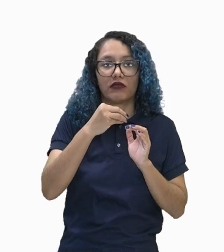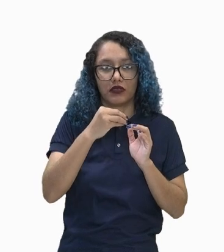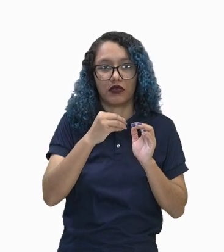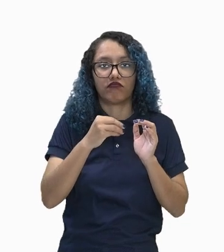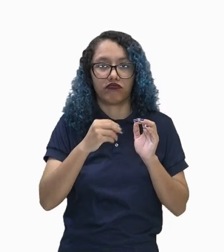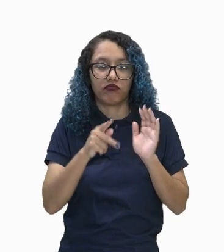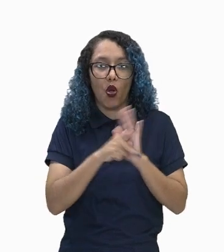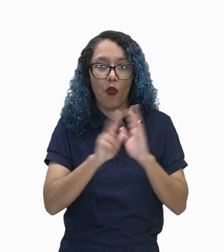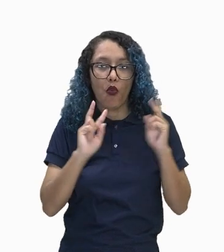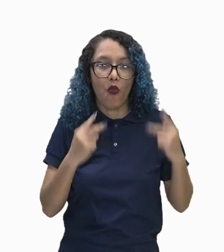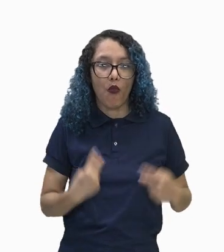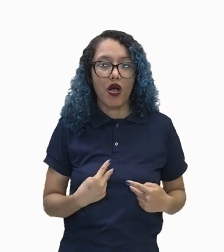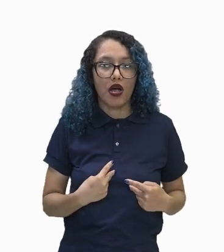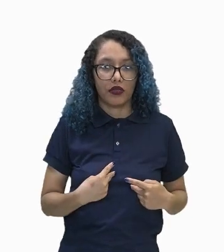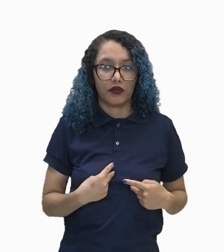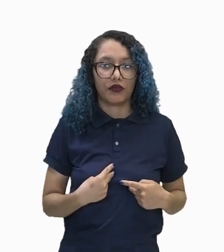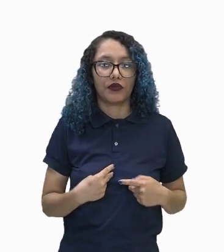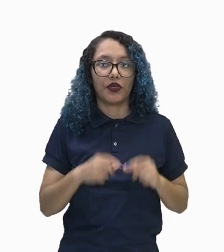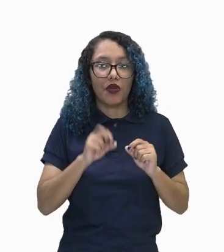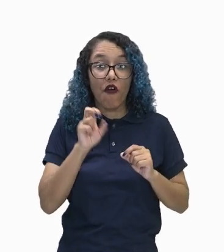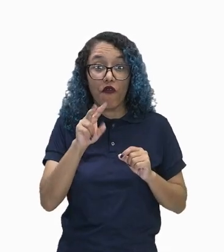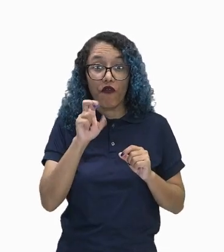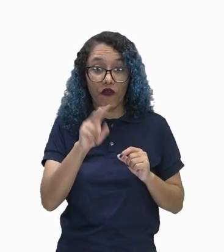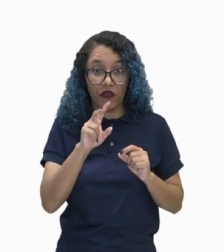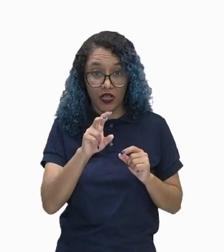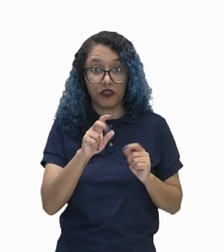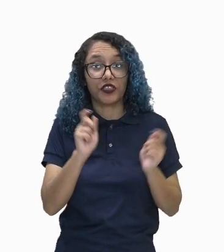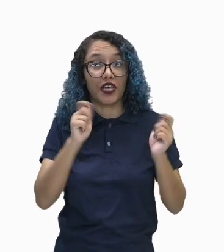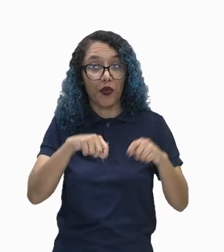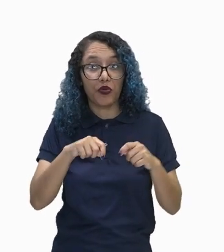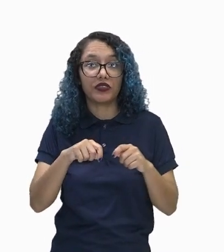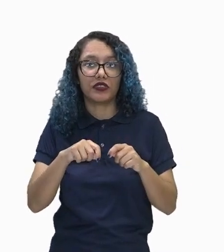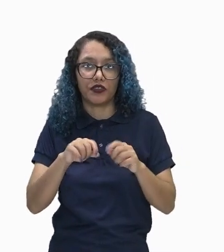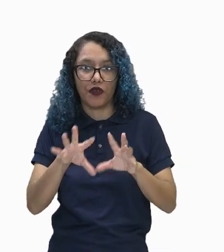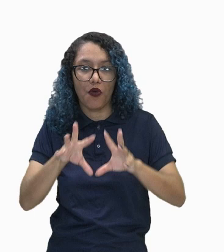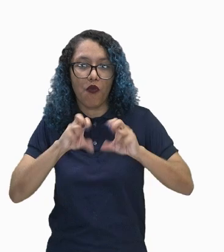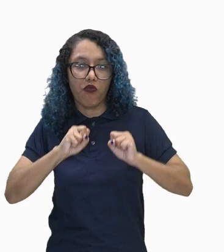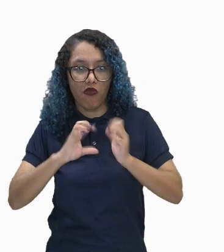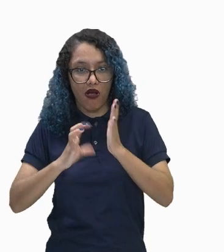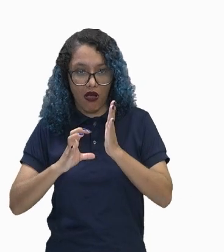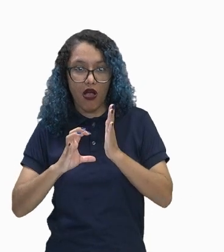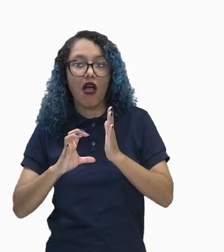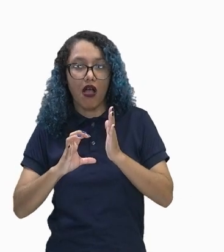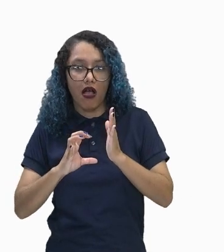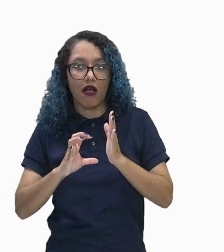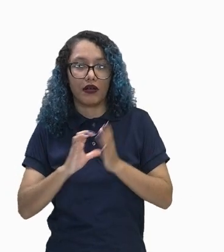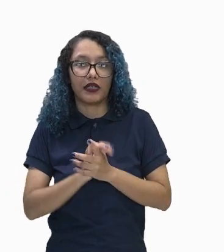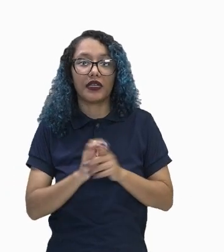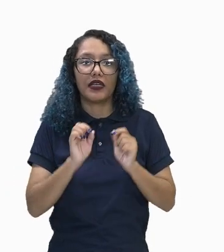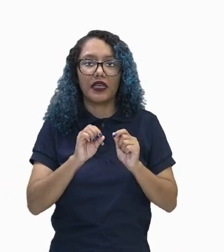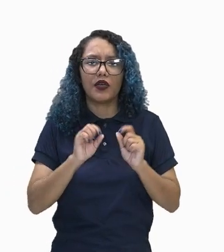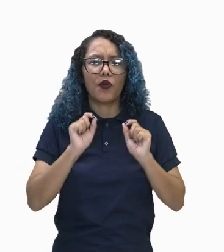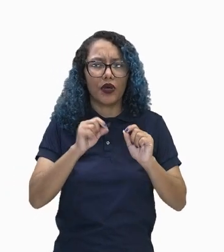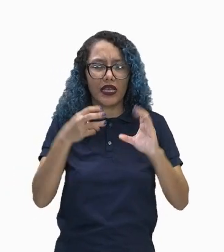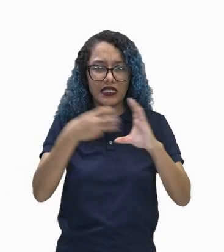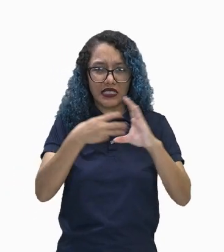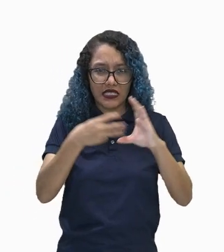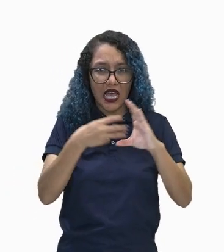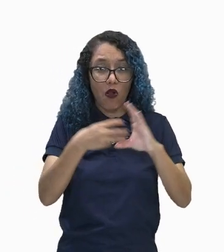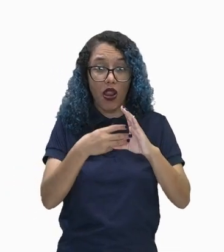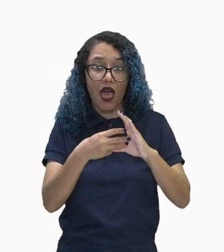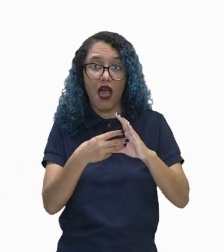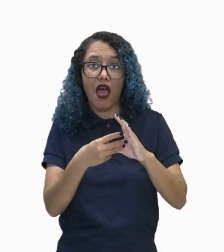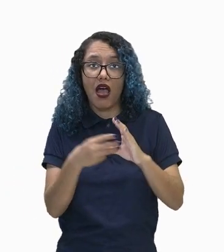células específicas do nosso sistema imunológico, os linfócitos T, certo? Que